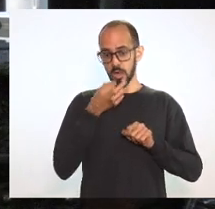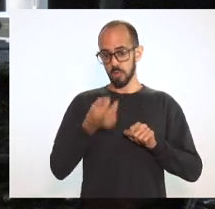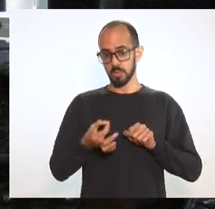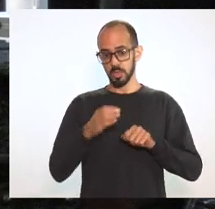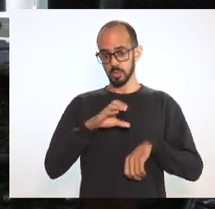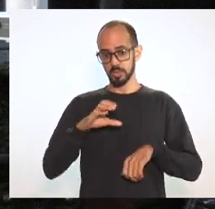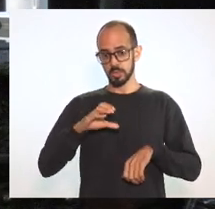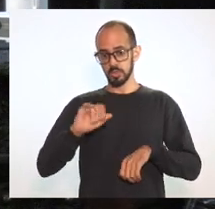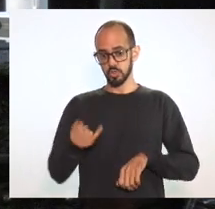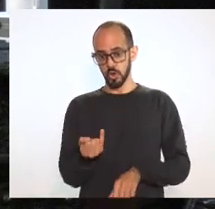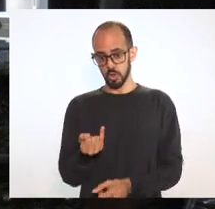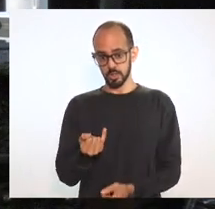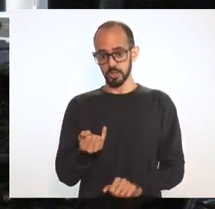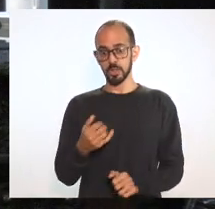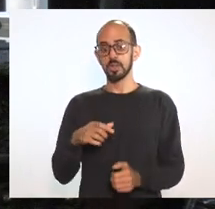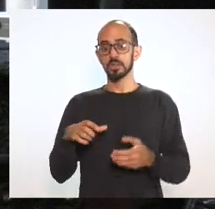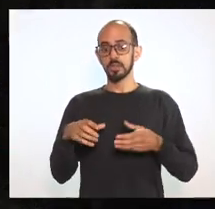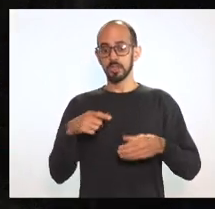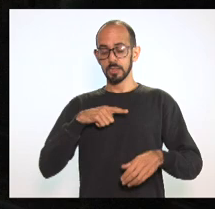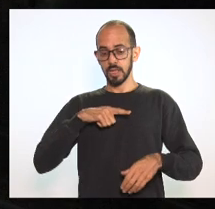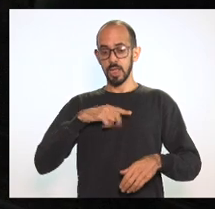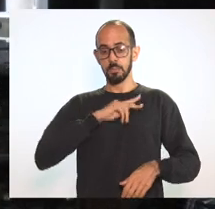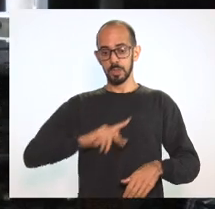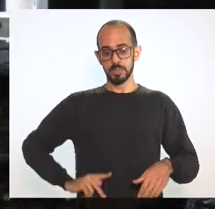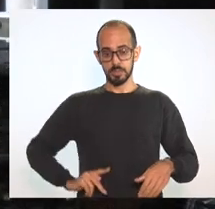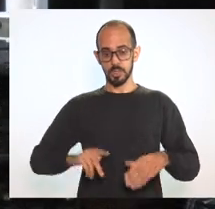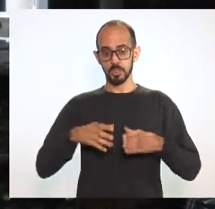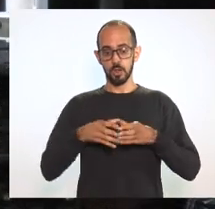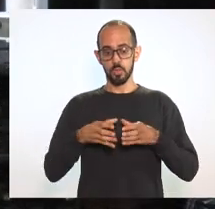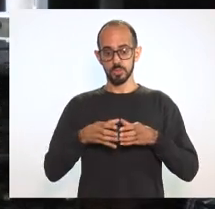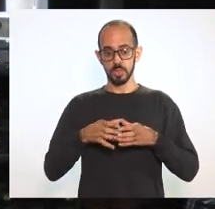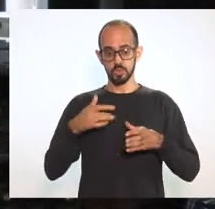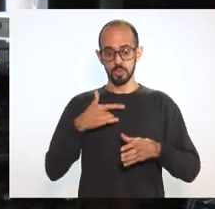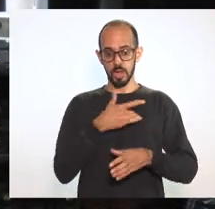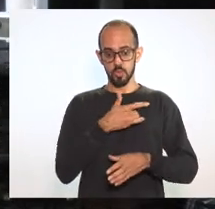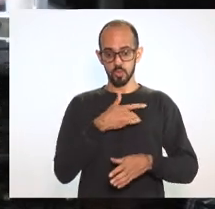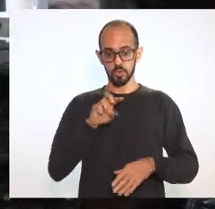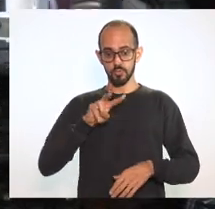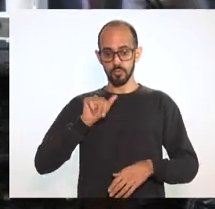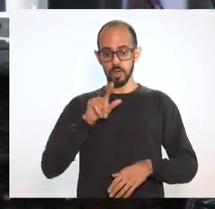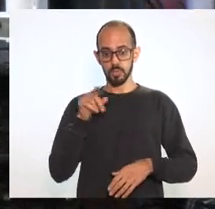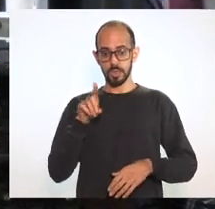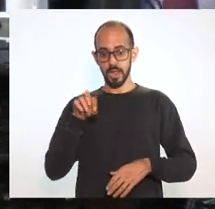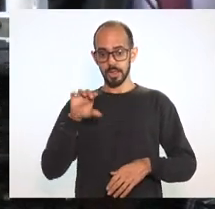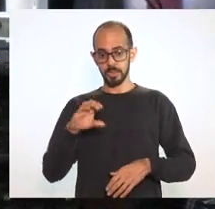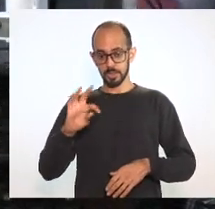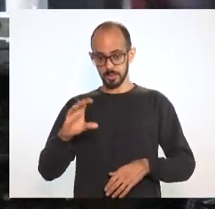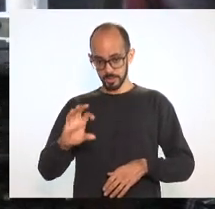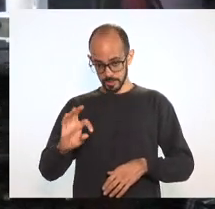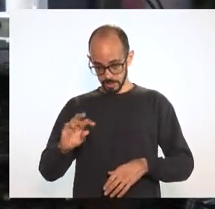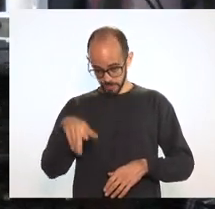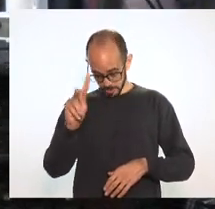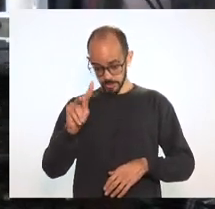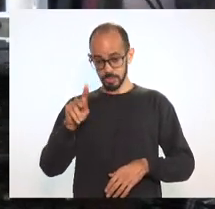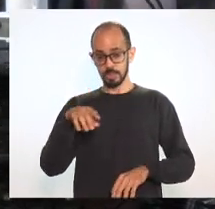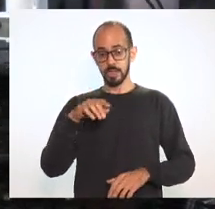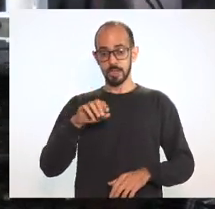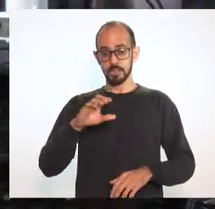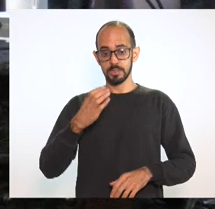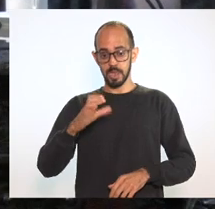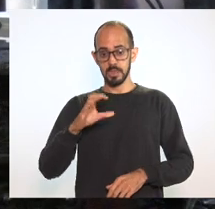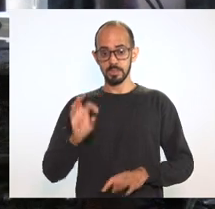está aqui a presidente da Comissão de Saúde, está aqui o deputado Valdec, da Ciência e Tecnologia, concordando com o encaminhamento. E